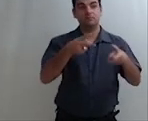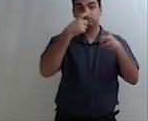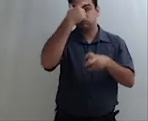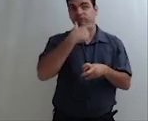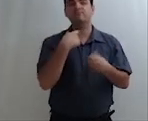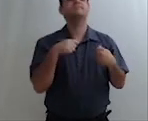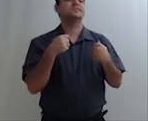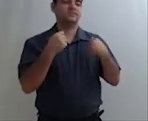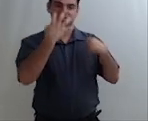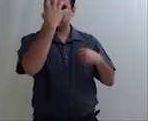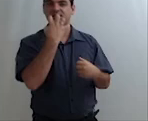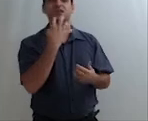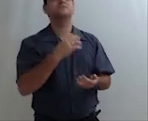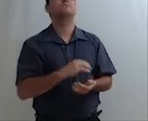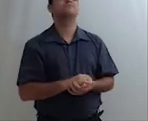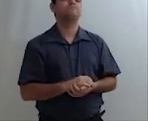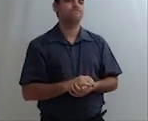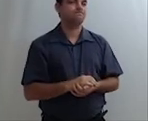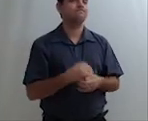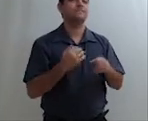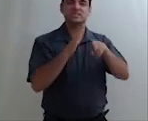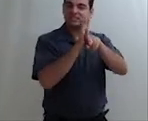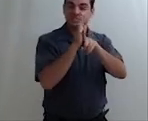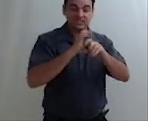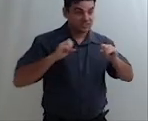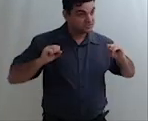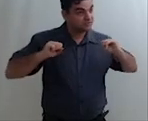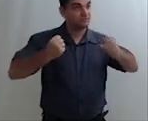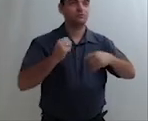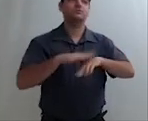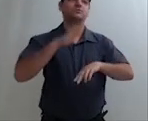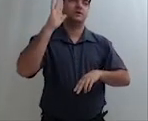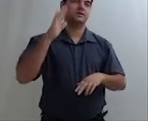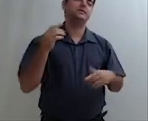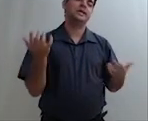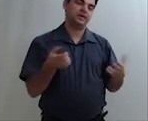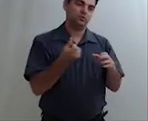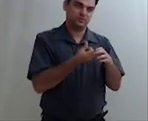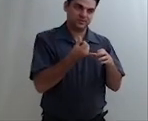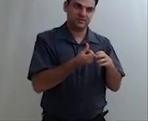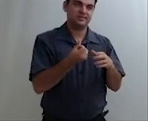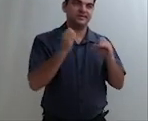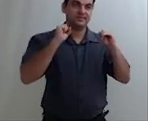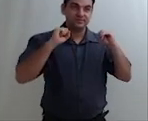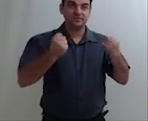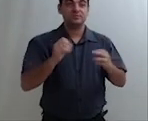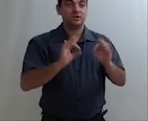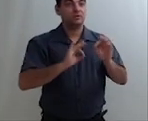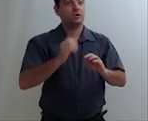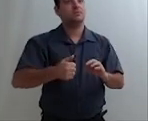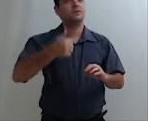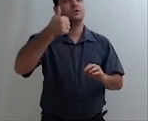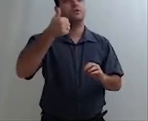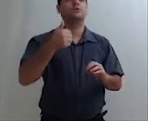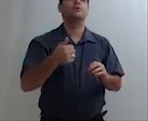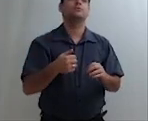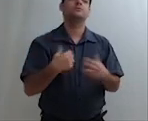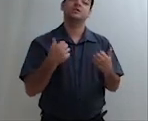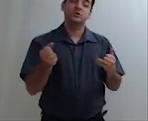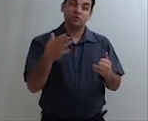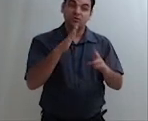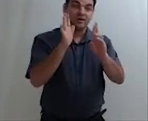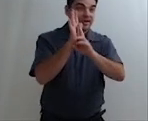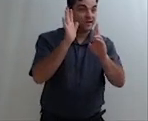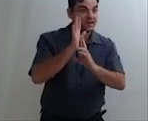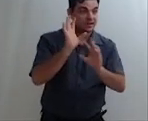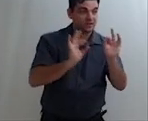eh deste exame que H se faz pela Sexta turma para que novas balizas novos critérios sejam fixados